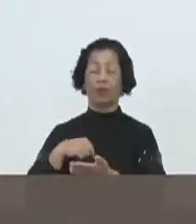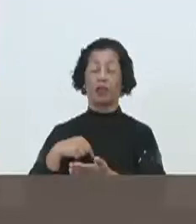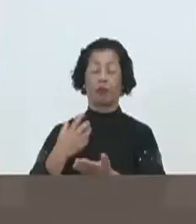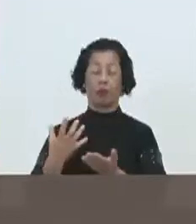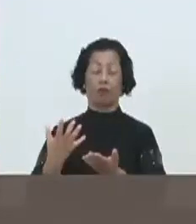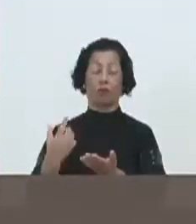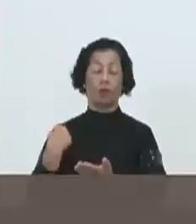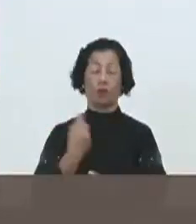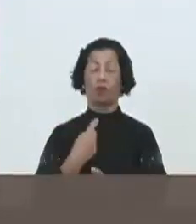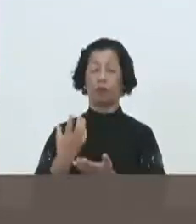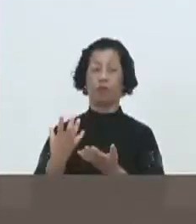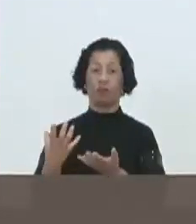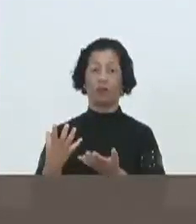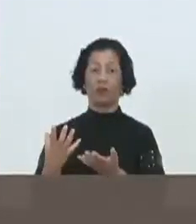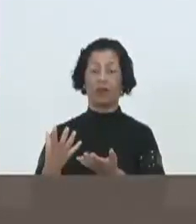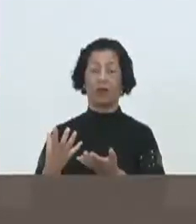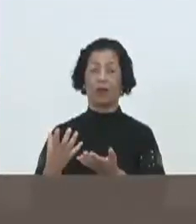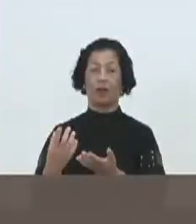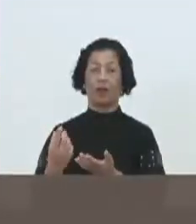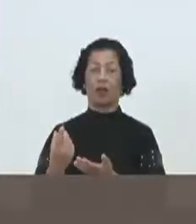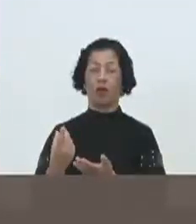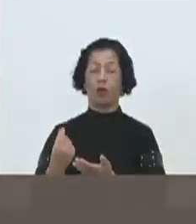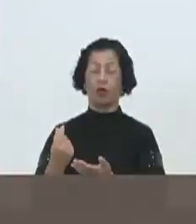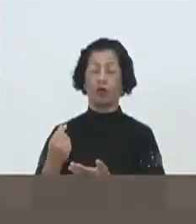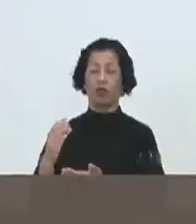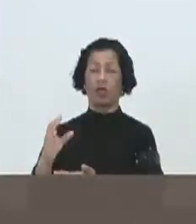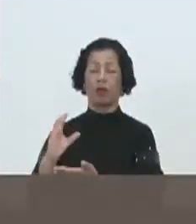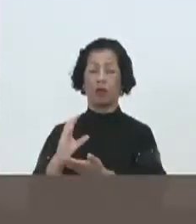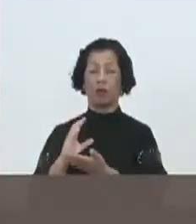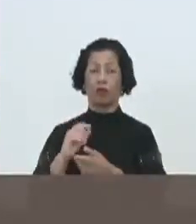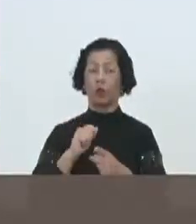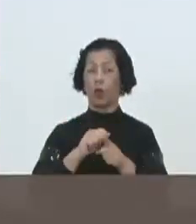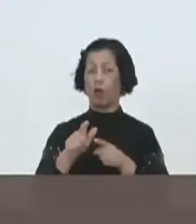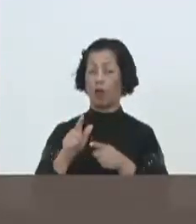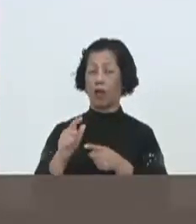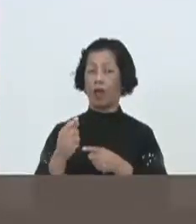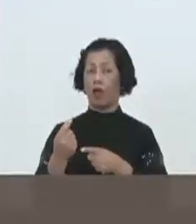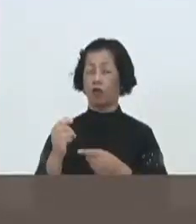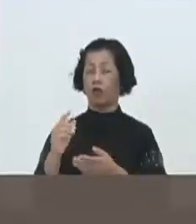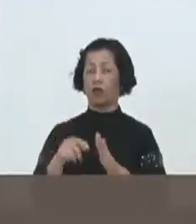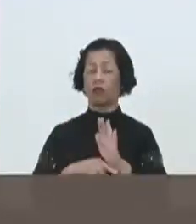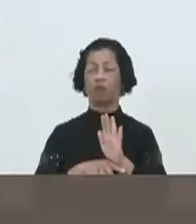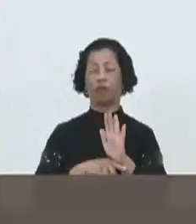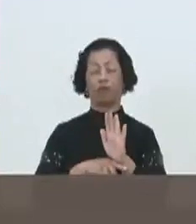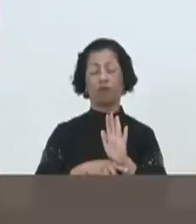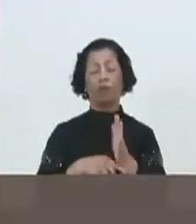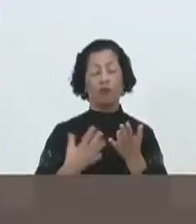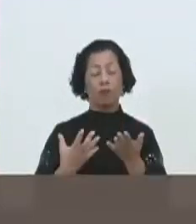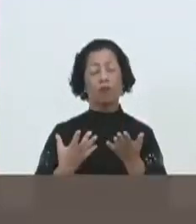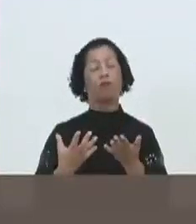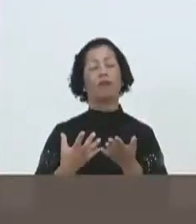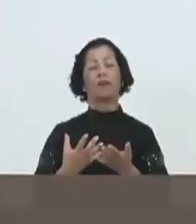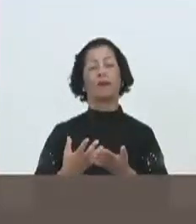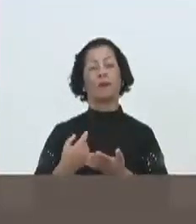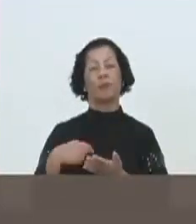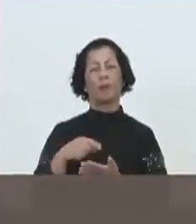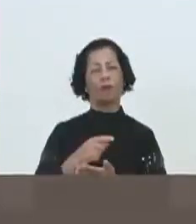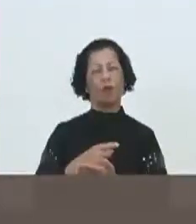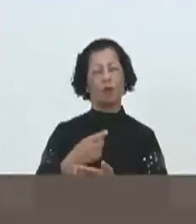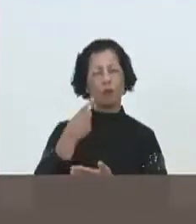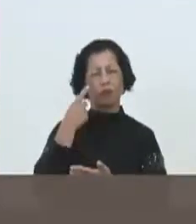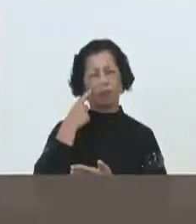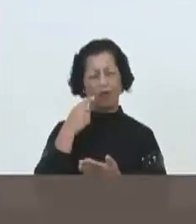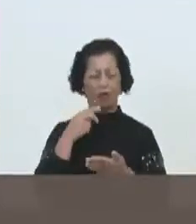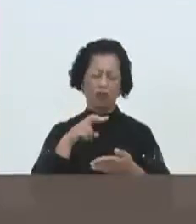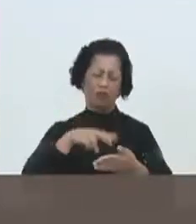eh do auxílio aluguel no entanto Se nós formos ver aqui eh eu